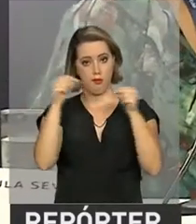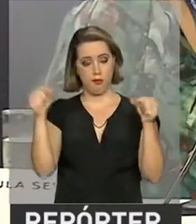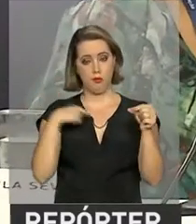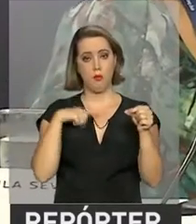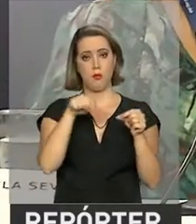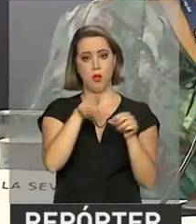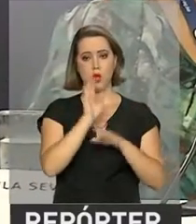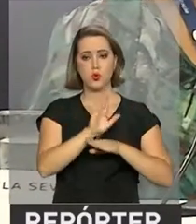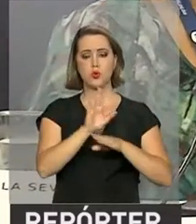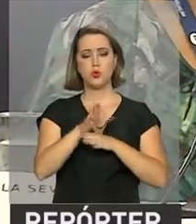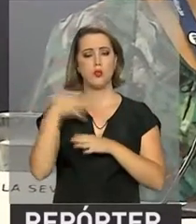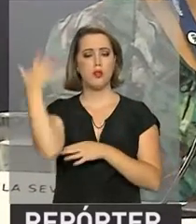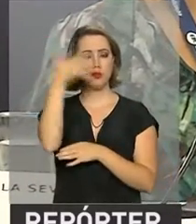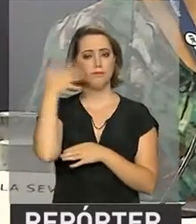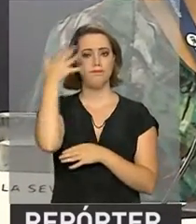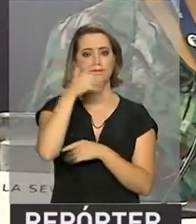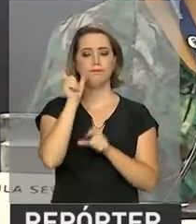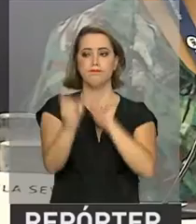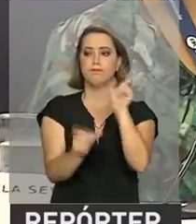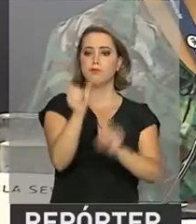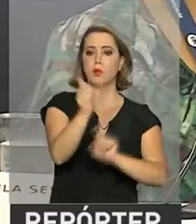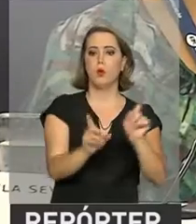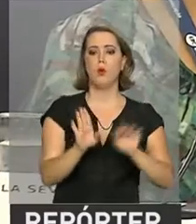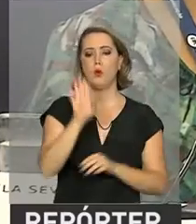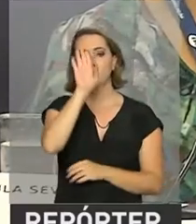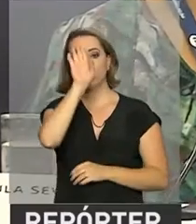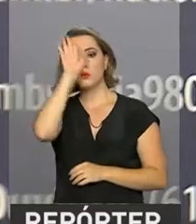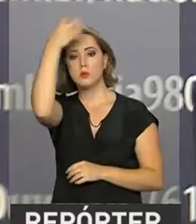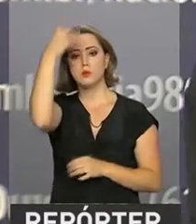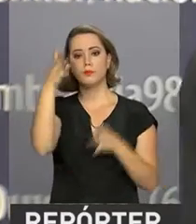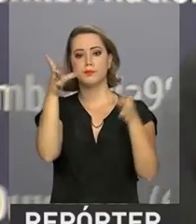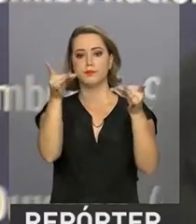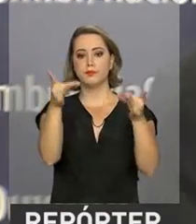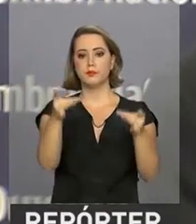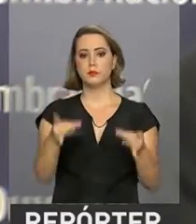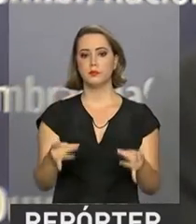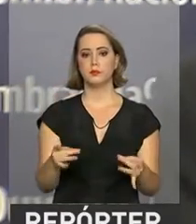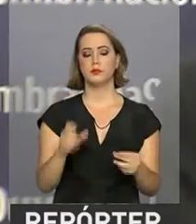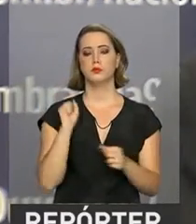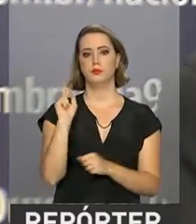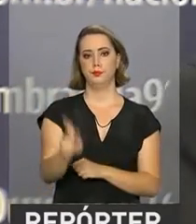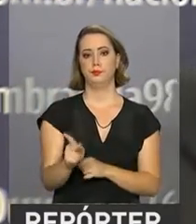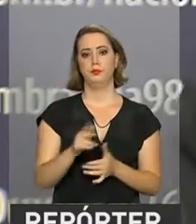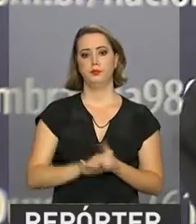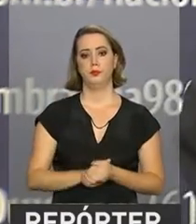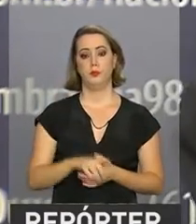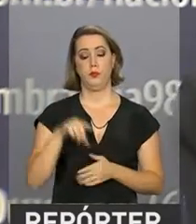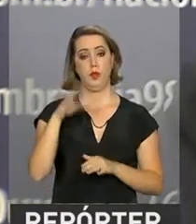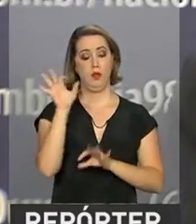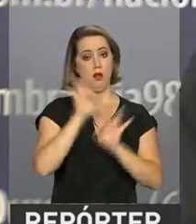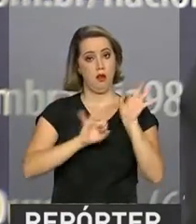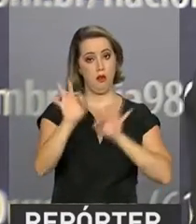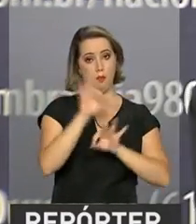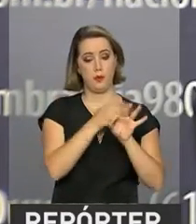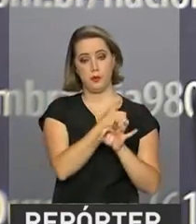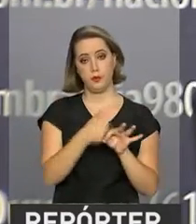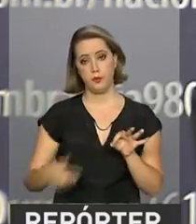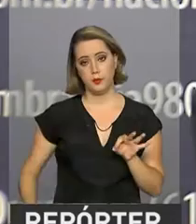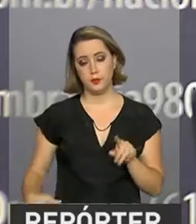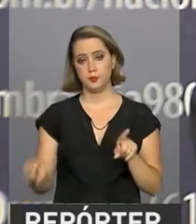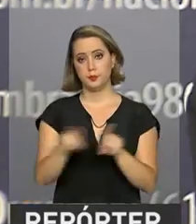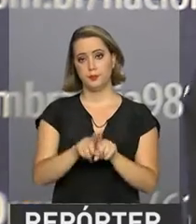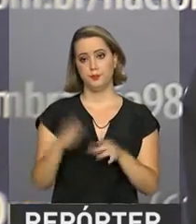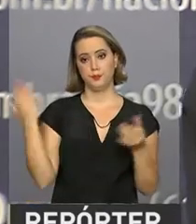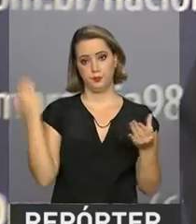ajudar a esclarecer ao cidadão os principais pontos da proposta de reforma da previdência é elaborada pelo governo e que